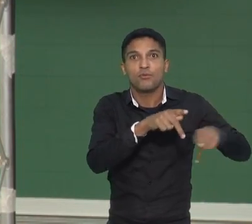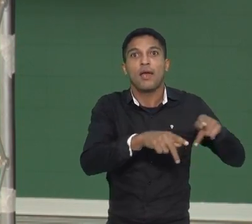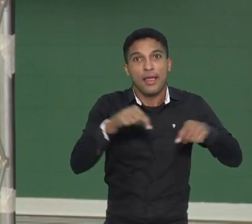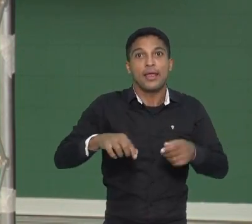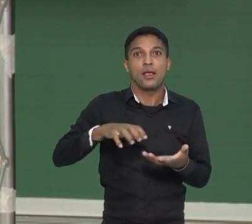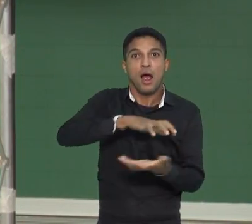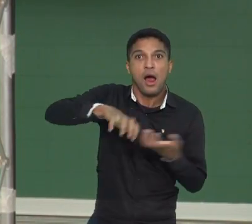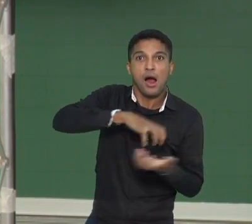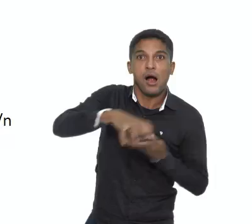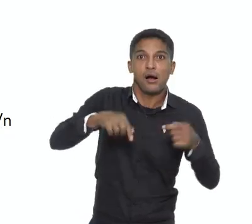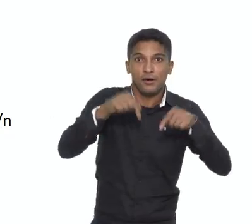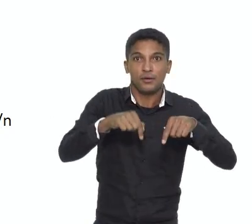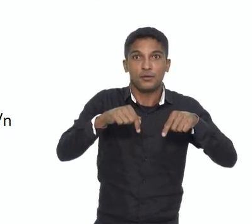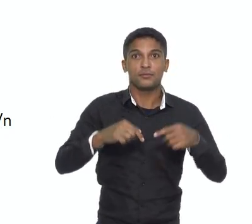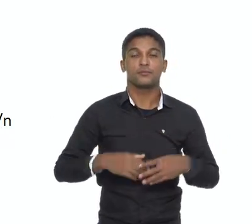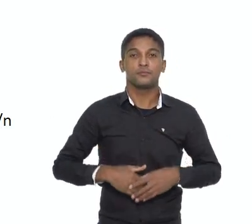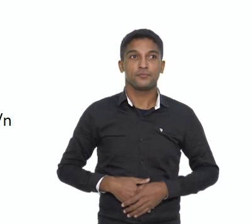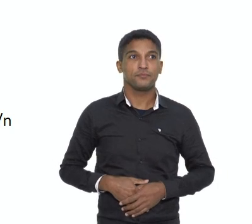tela.